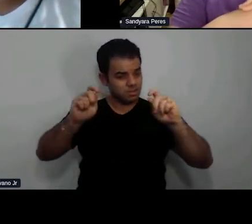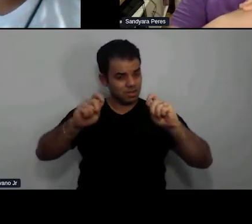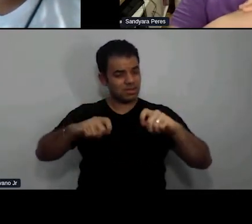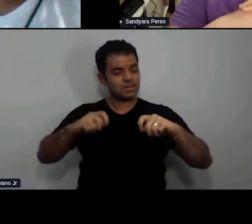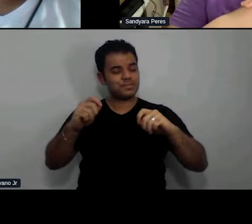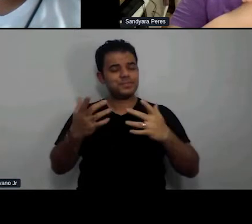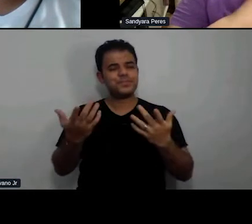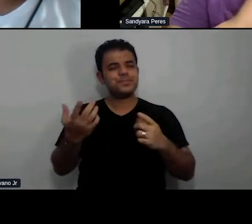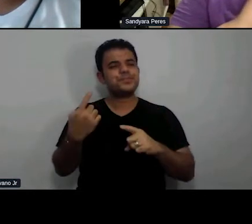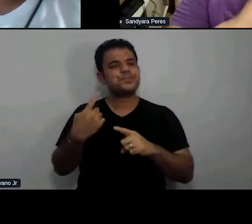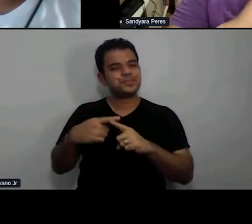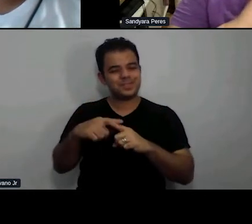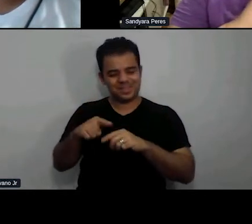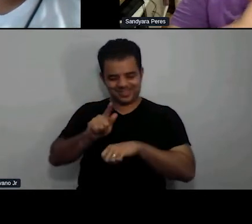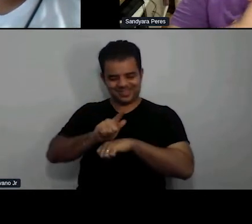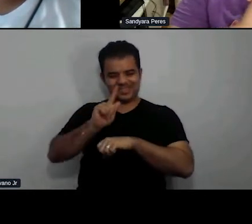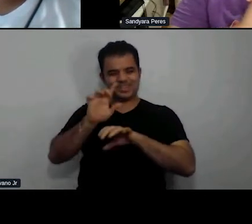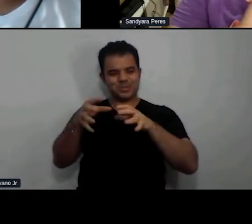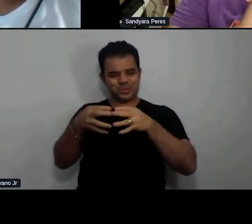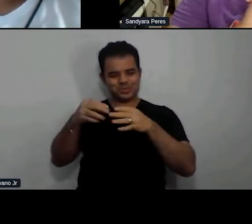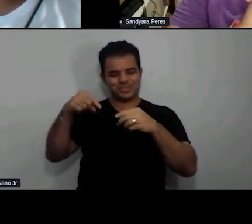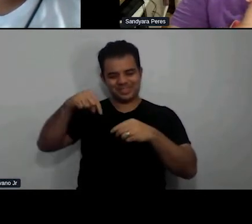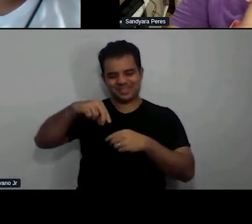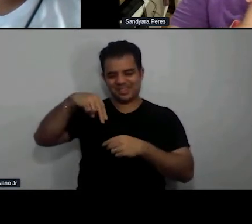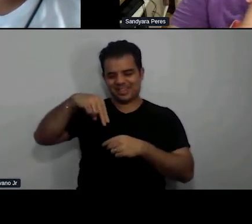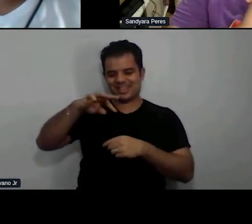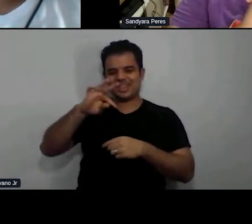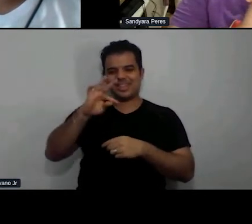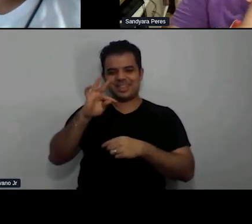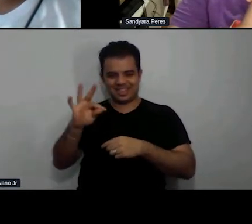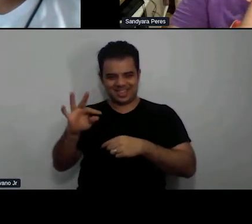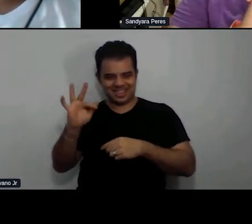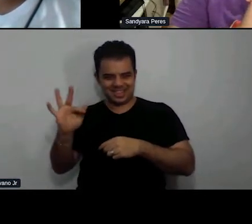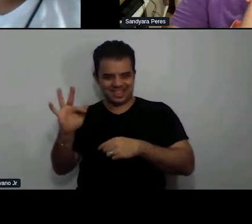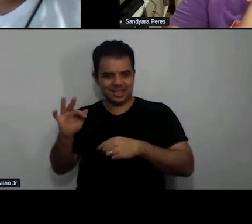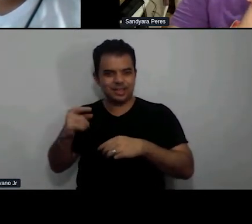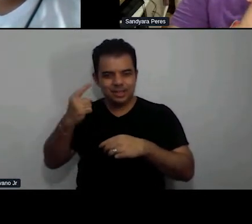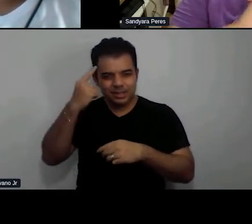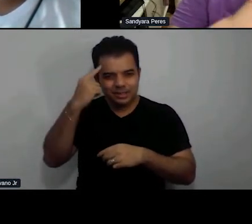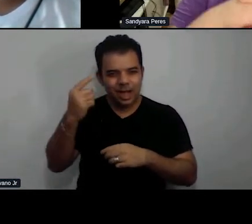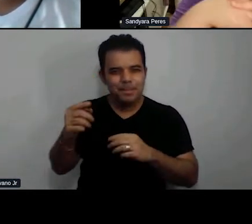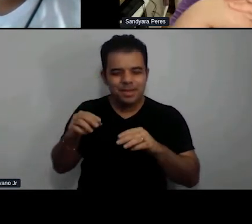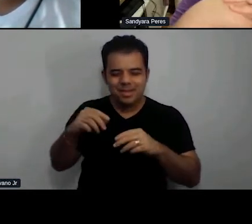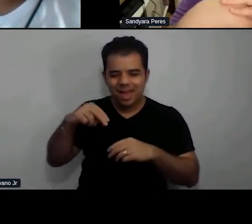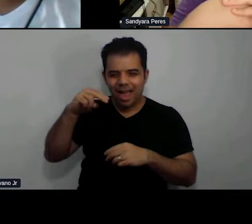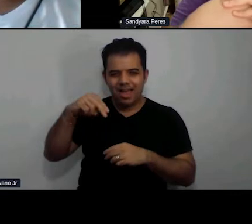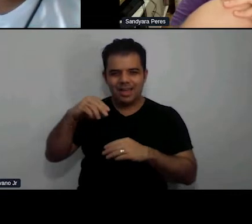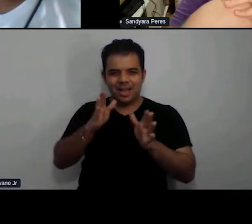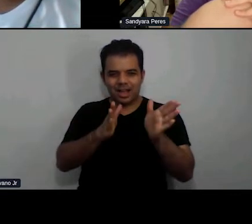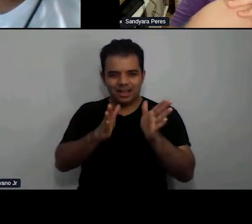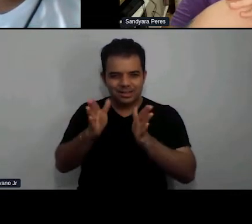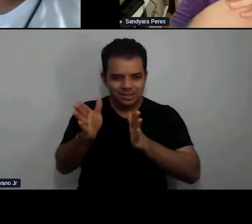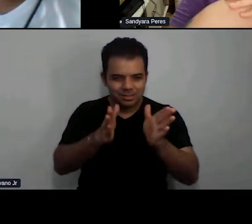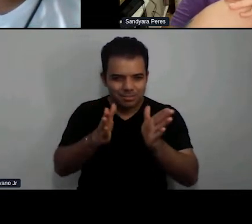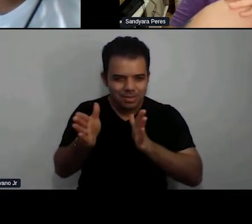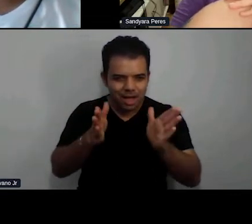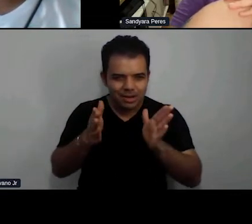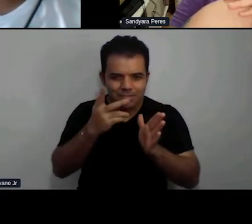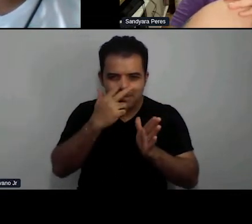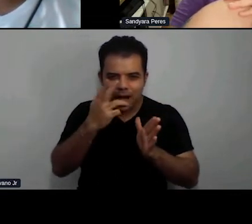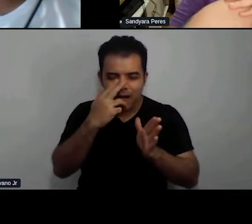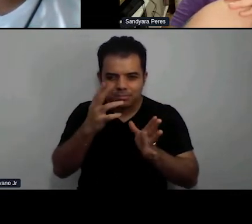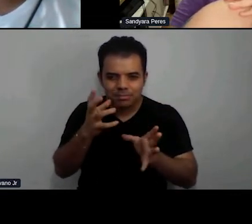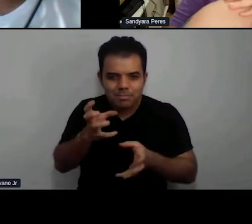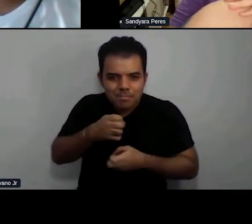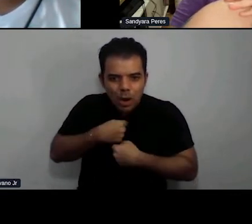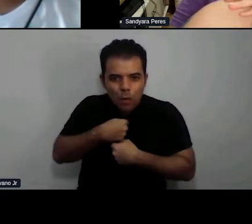tem até uma gestora nossa na NTT, a Van, que ela fala assim que quando o bichinho da acessibilidade te pica, acabou. Não tem